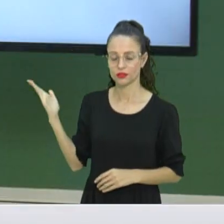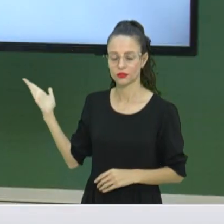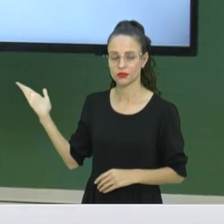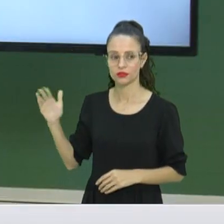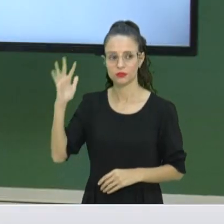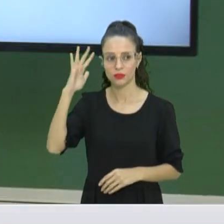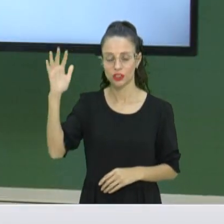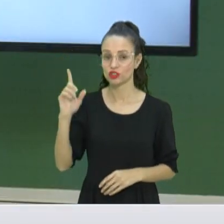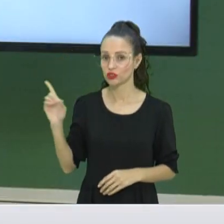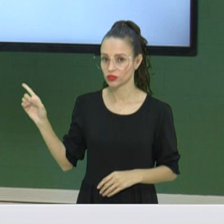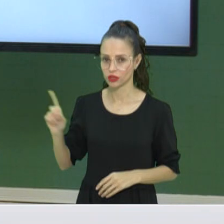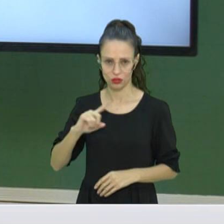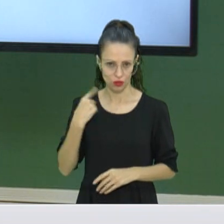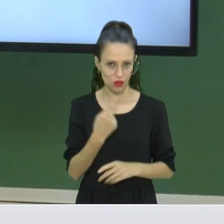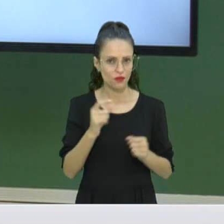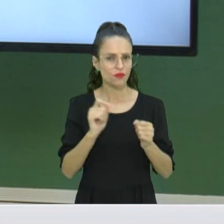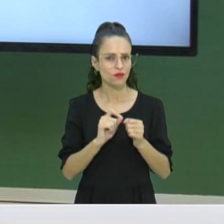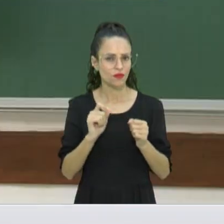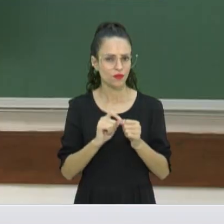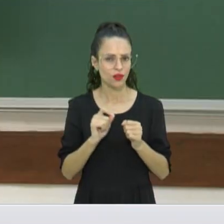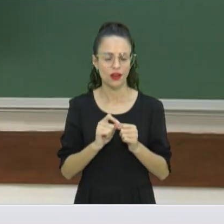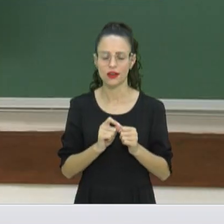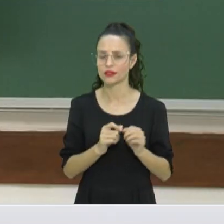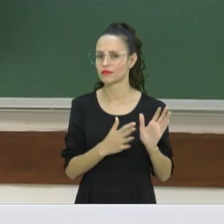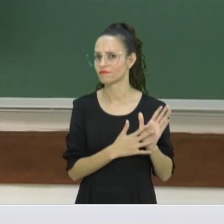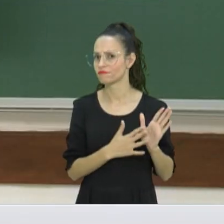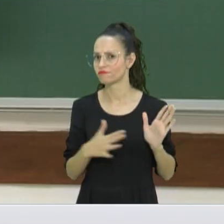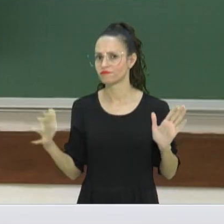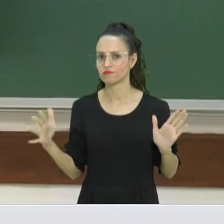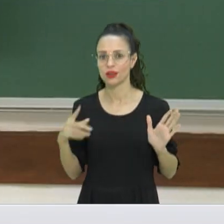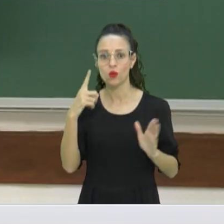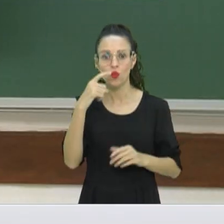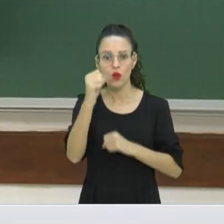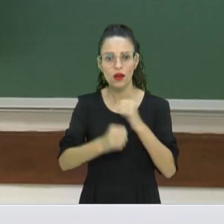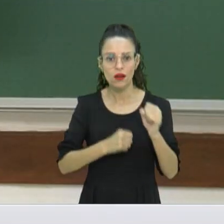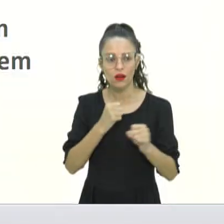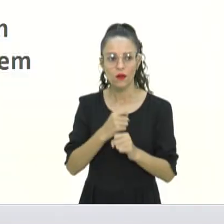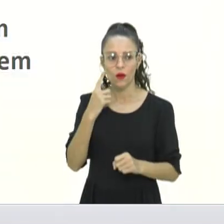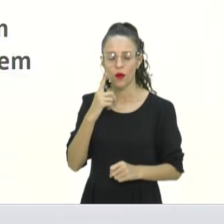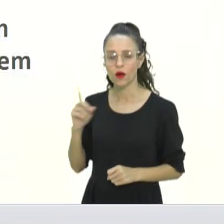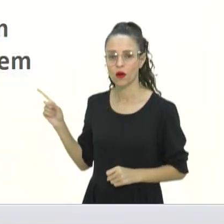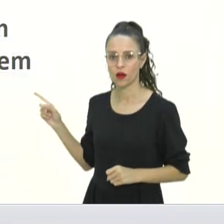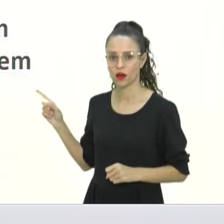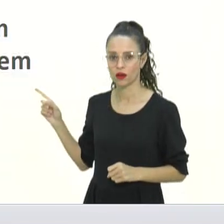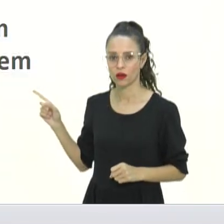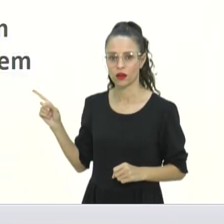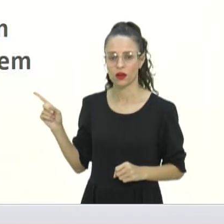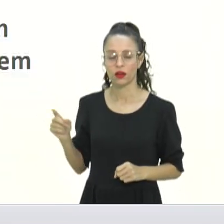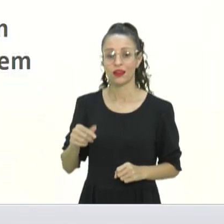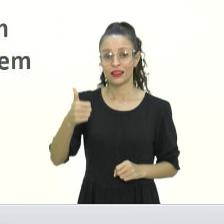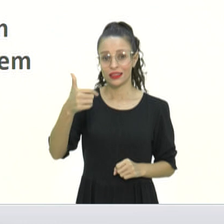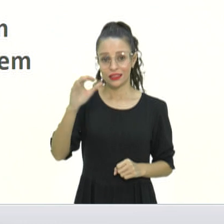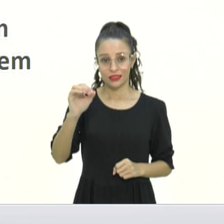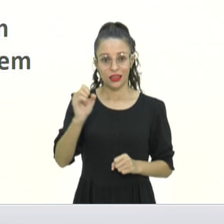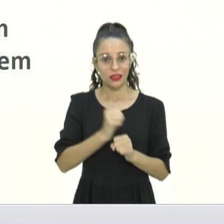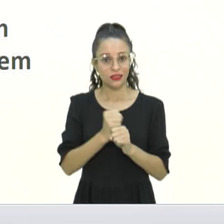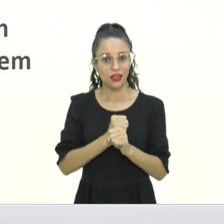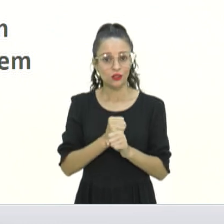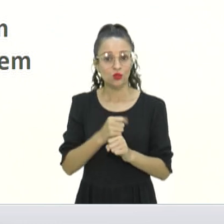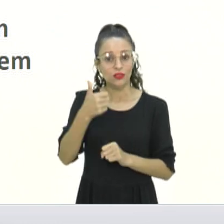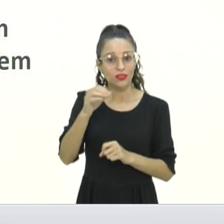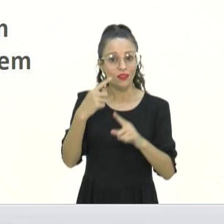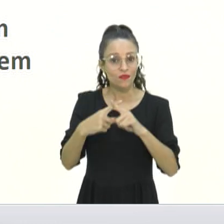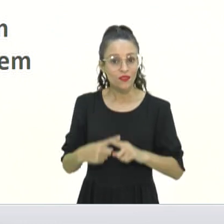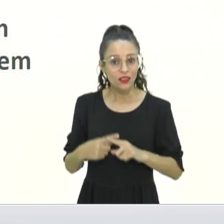esse lixo todo nós produzimos por ano, ou seja, imagina que 10 anos são 10